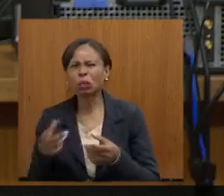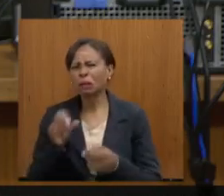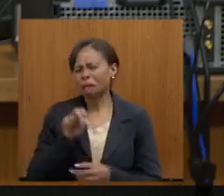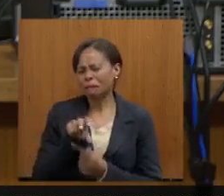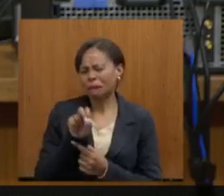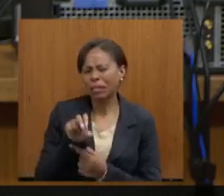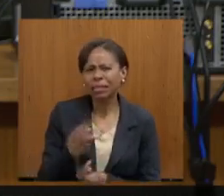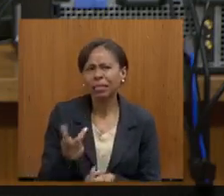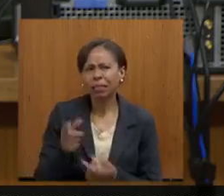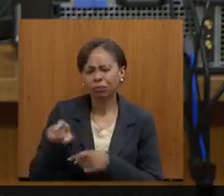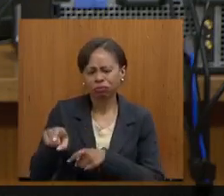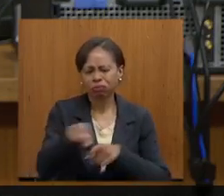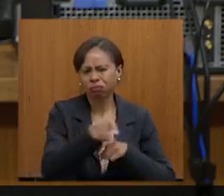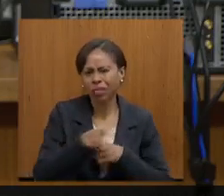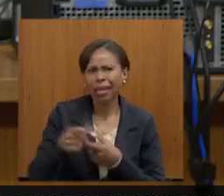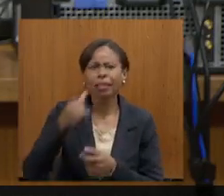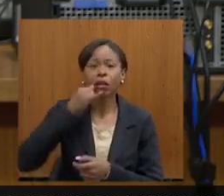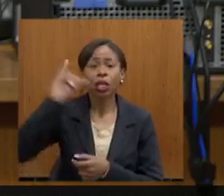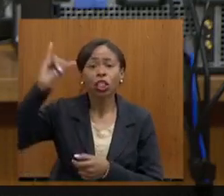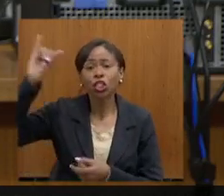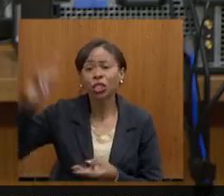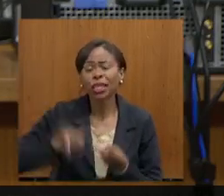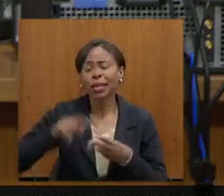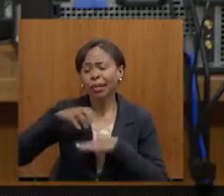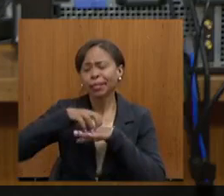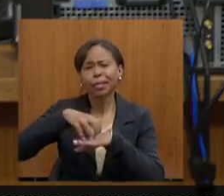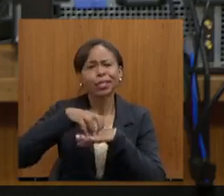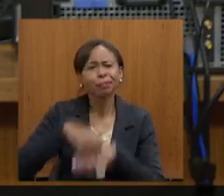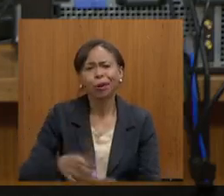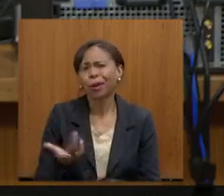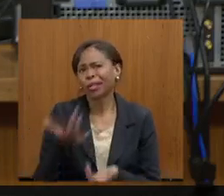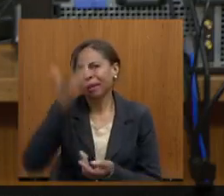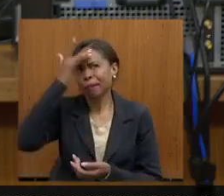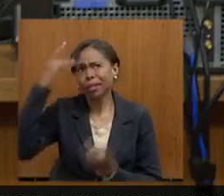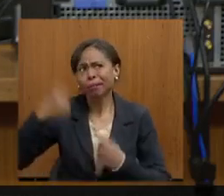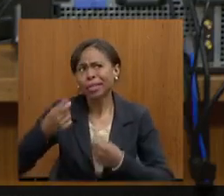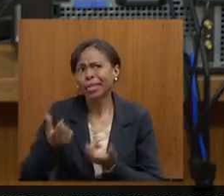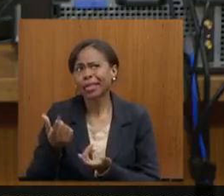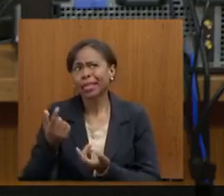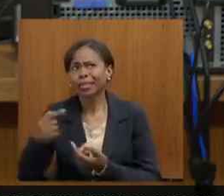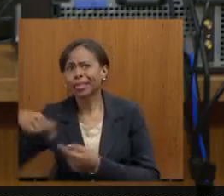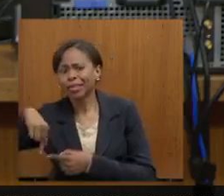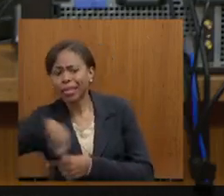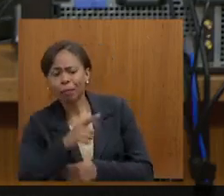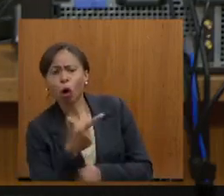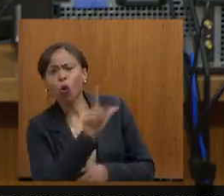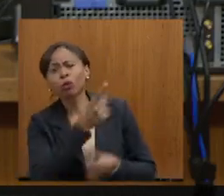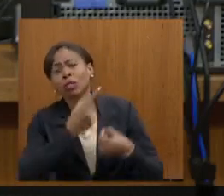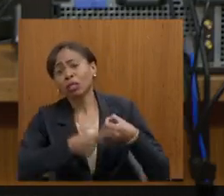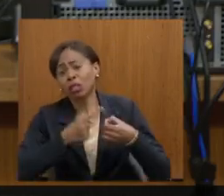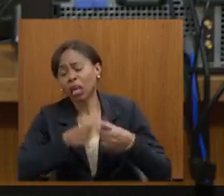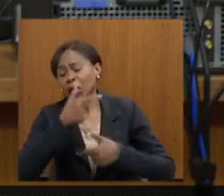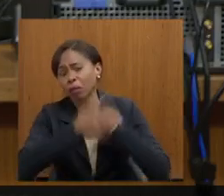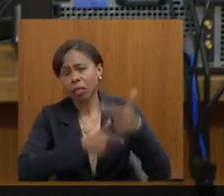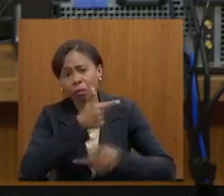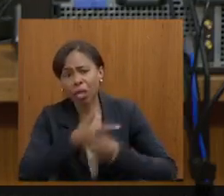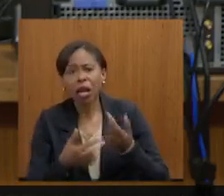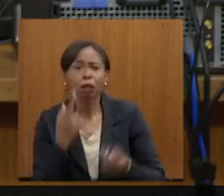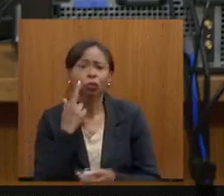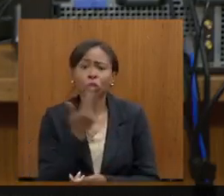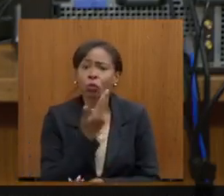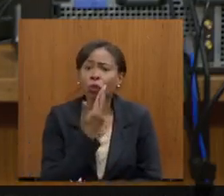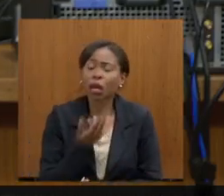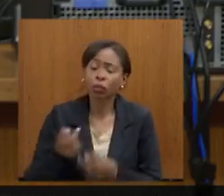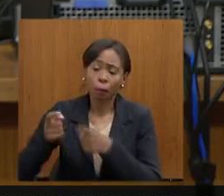energia de pessoas que podiam vai para cidade e vai para o restaurante que vai para o posto de atendimento